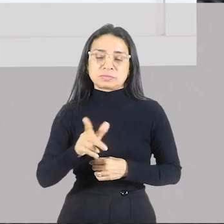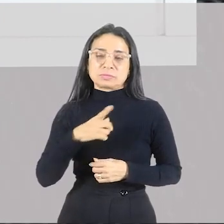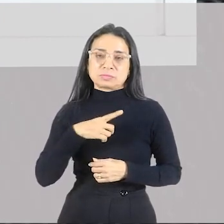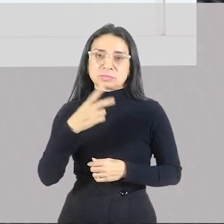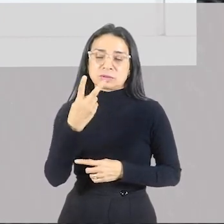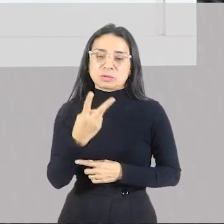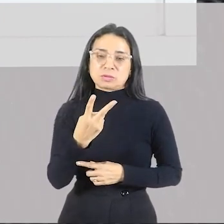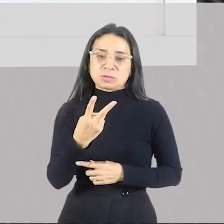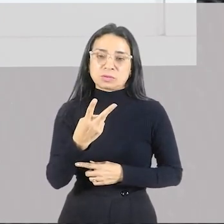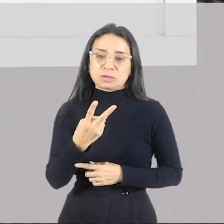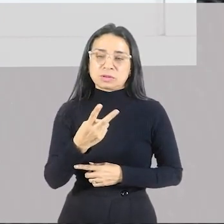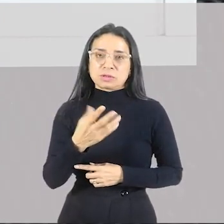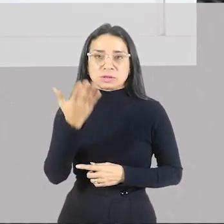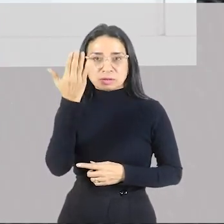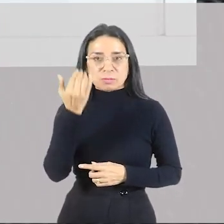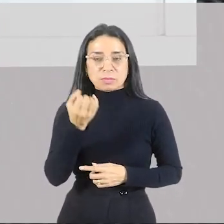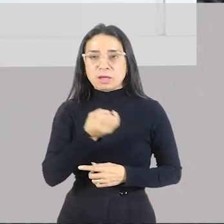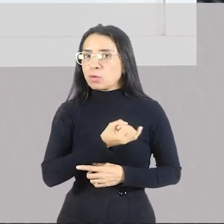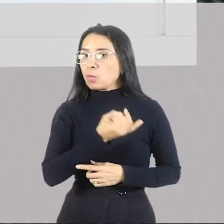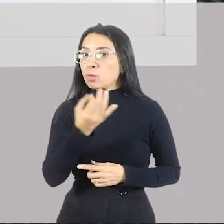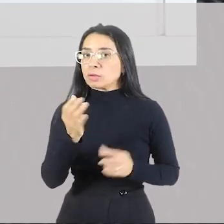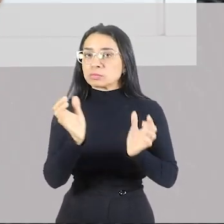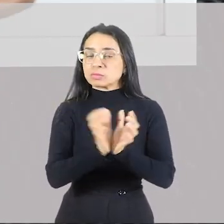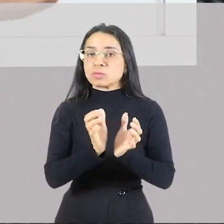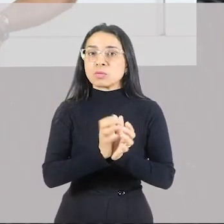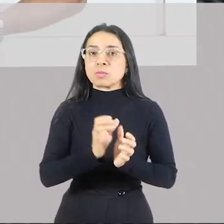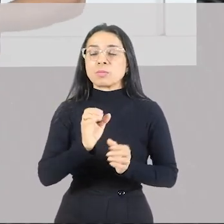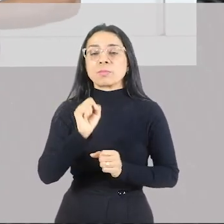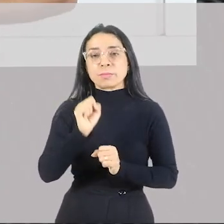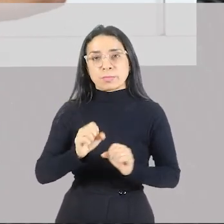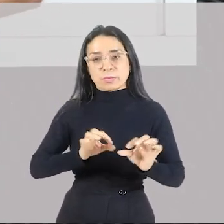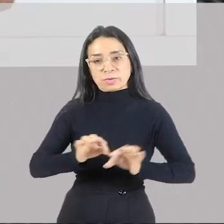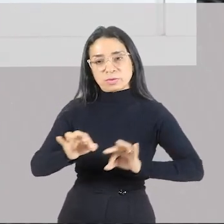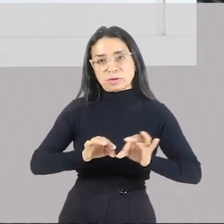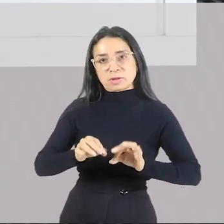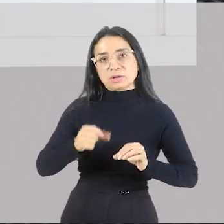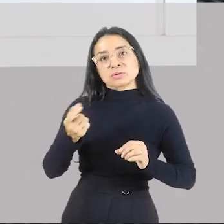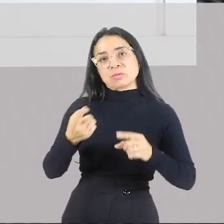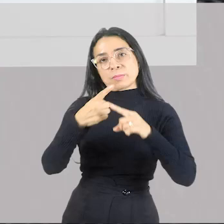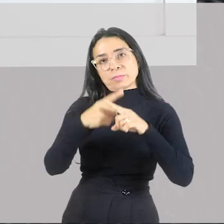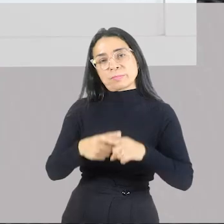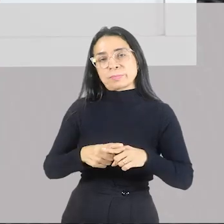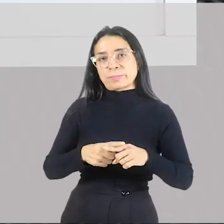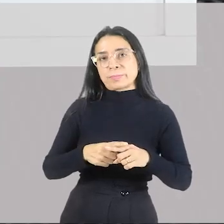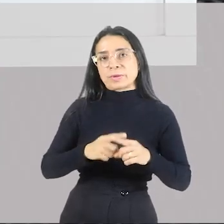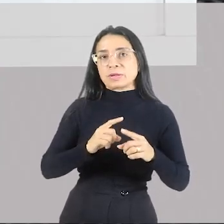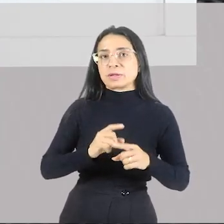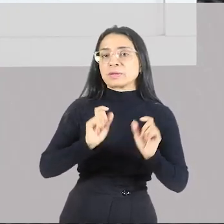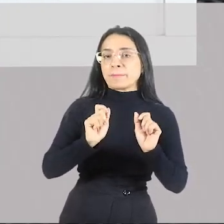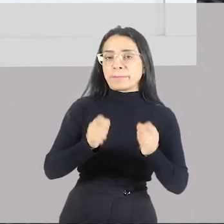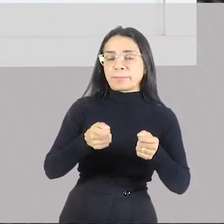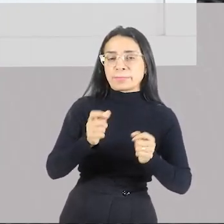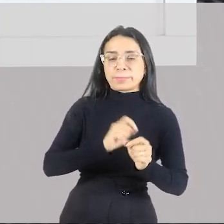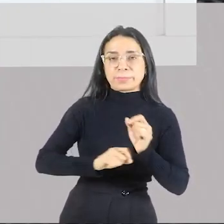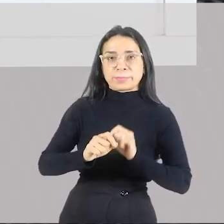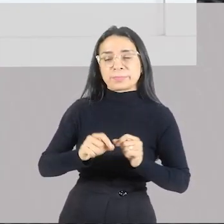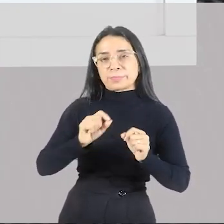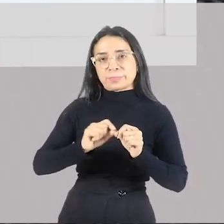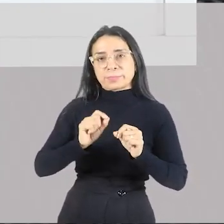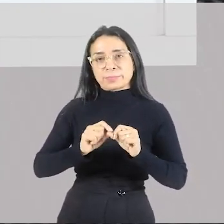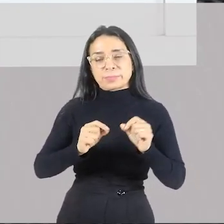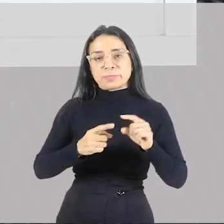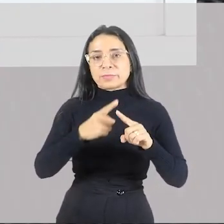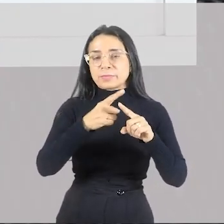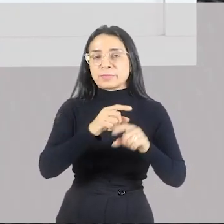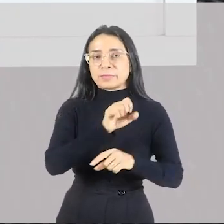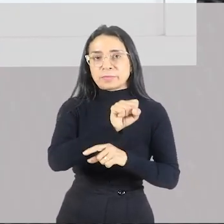saber quantos grupos eu posso formar, basta você multiplicar as possibilidades, né? Você vai fazer a multiplicação do